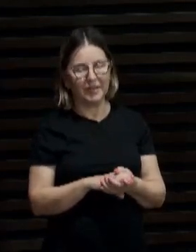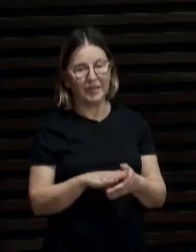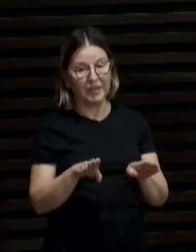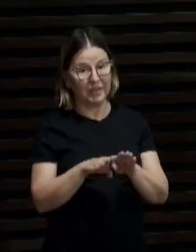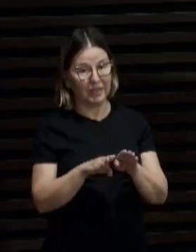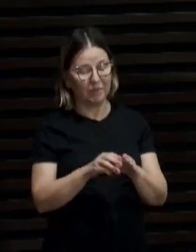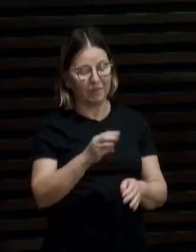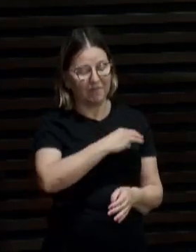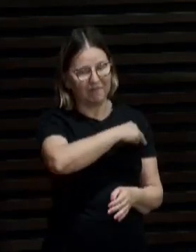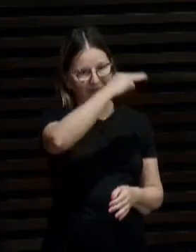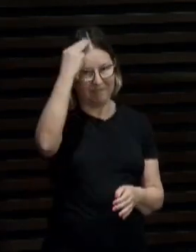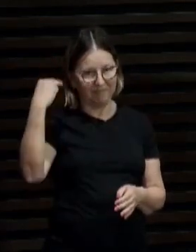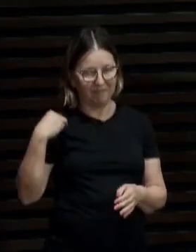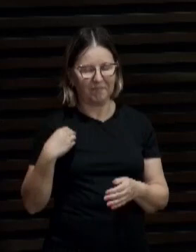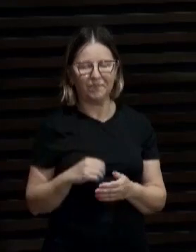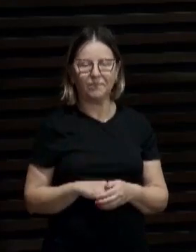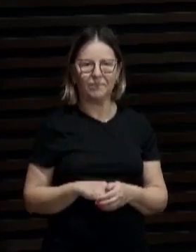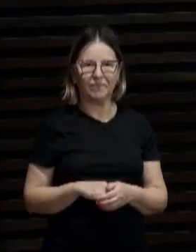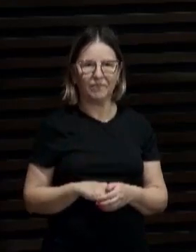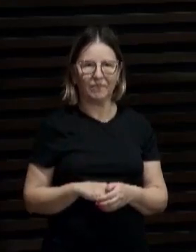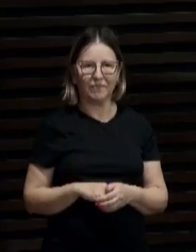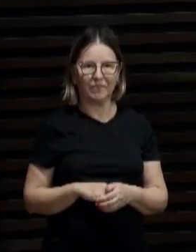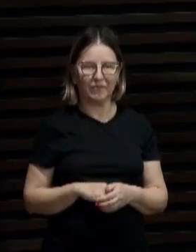Um outro aspecto a ser considerado